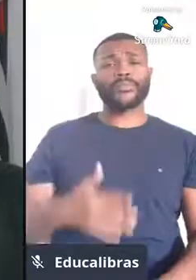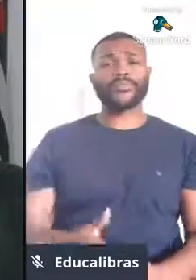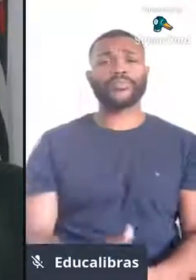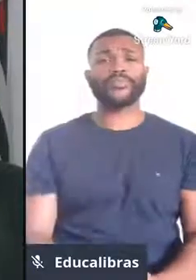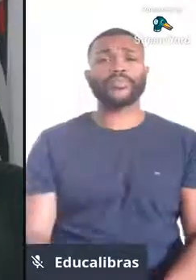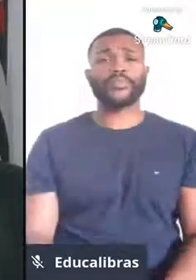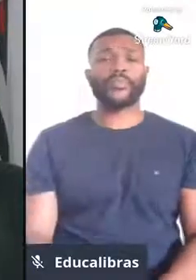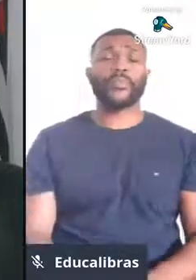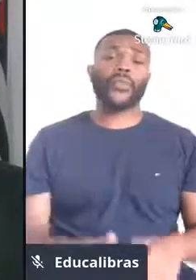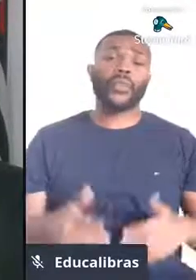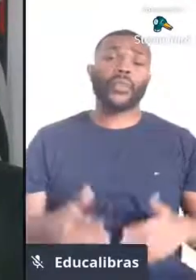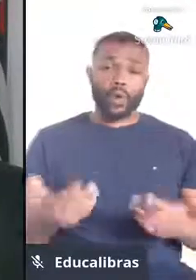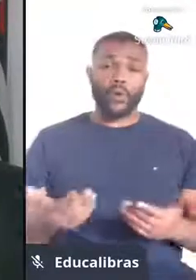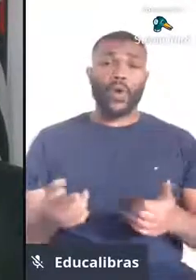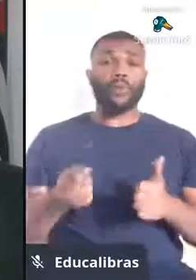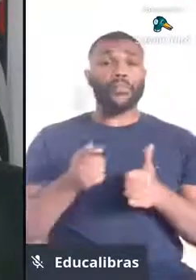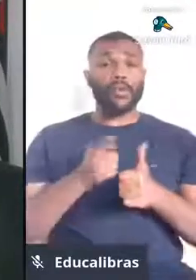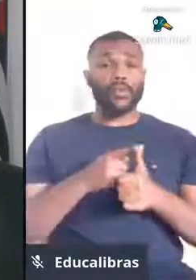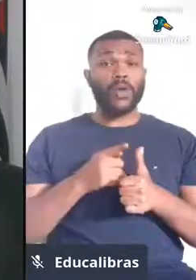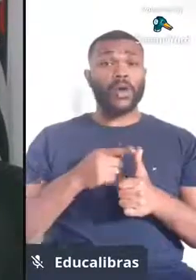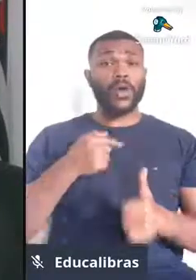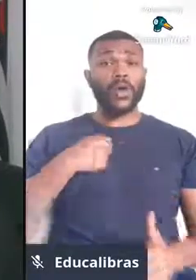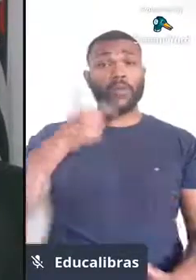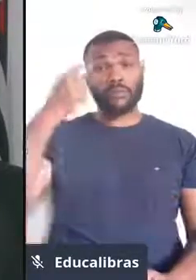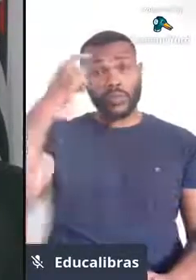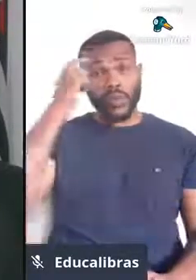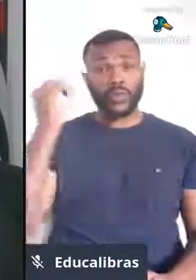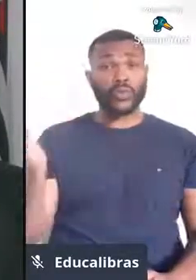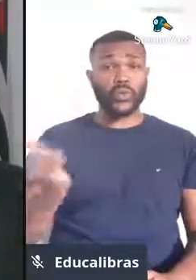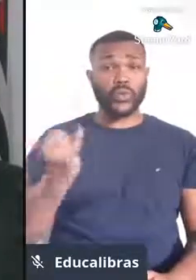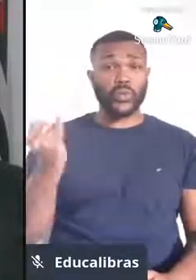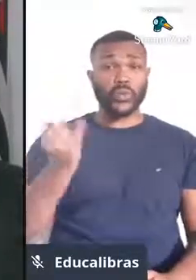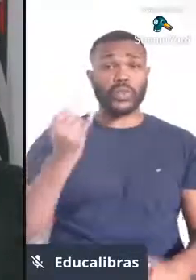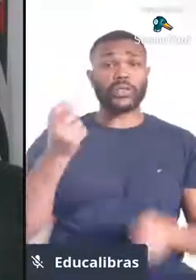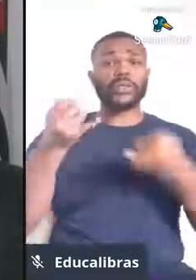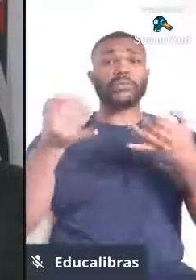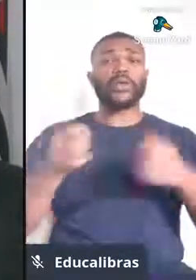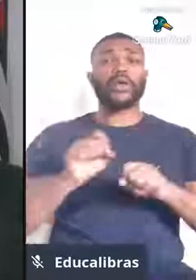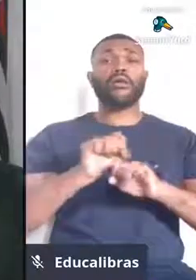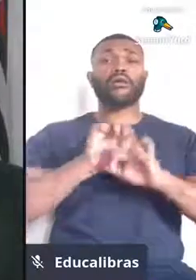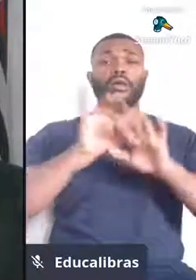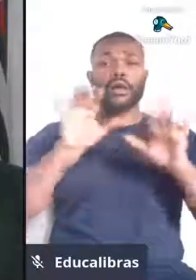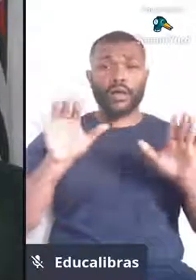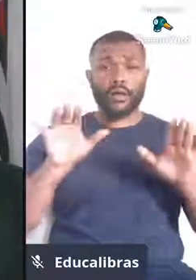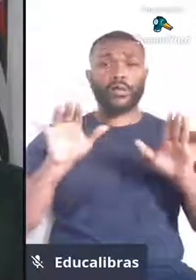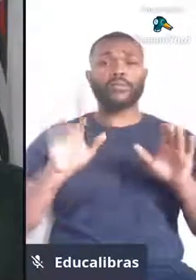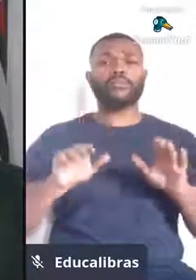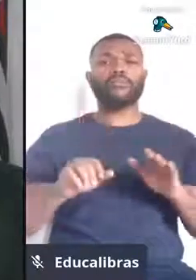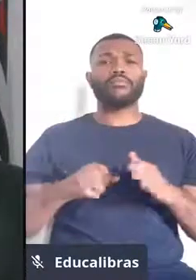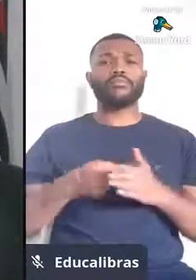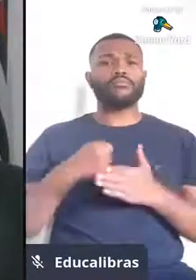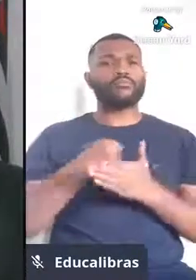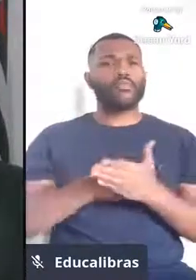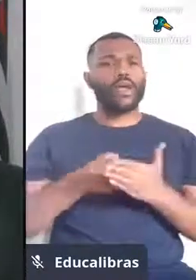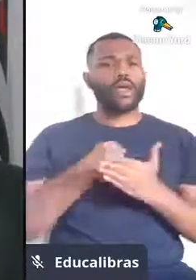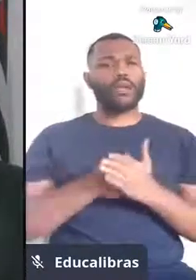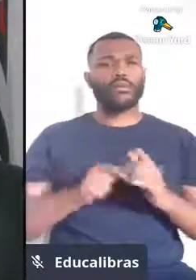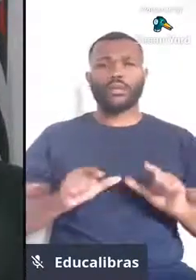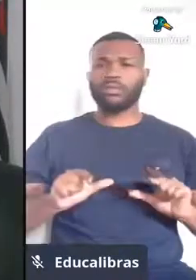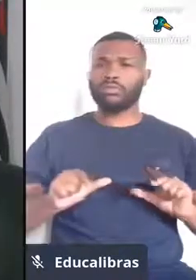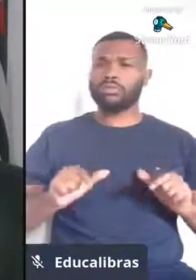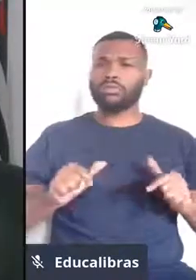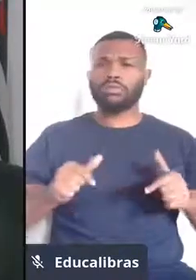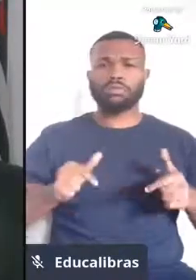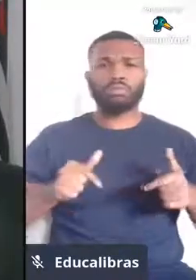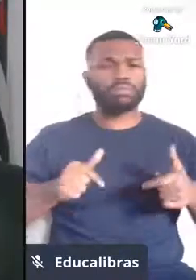Bom, primeiro eu acho que é importante a gente deixar claro que é uma luta, é uma batalha em glória, né? É uma batalha